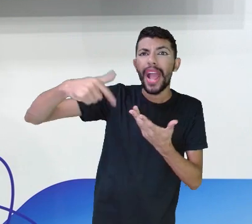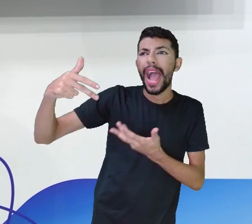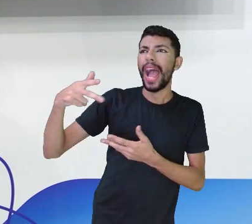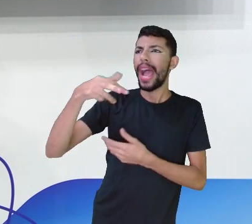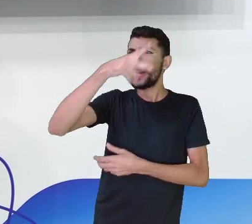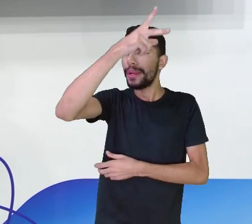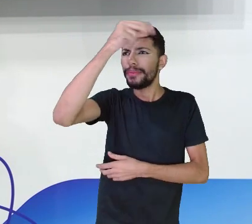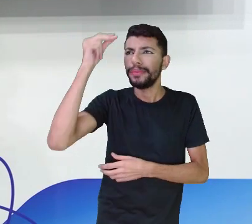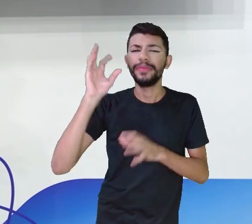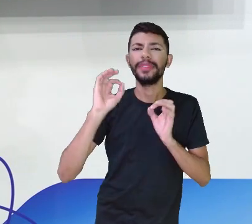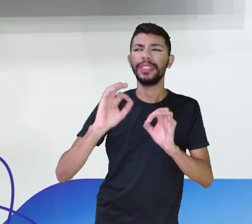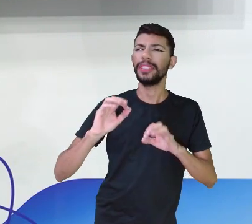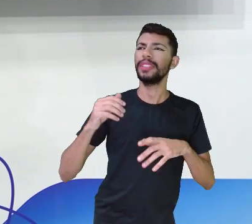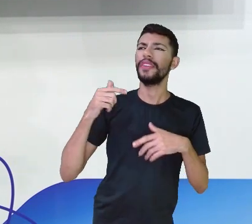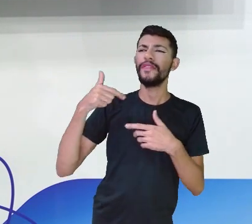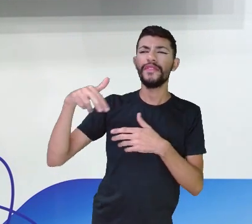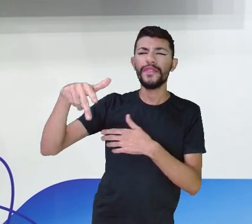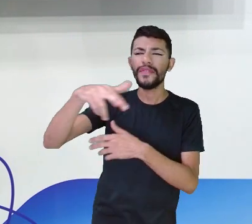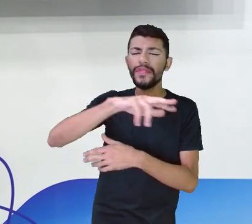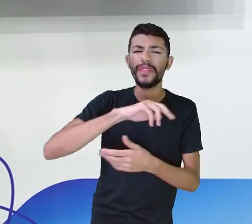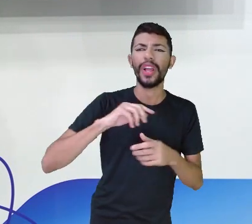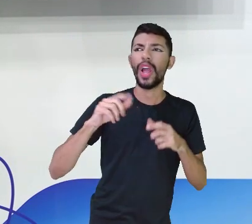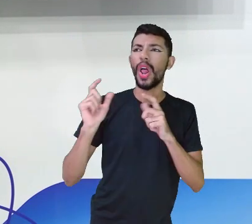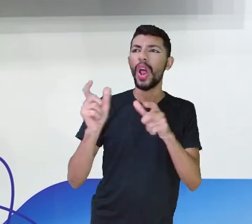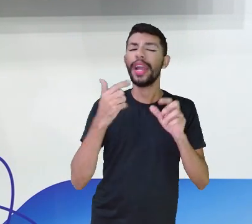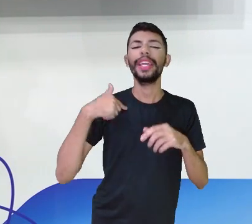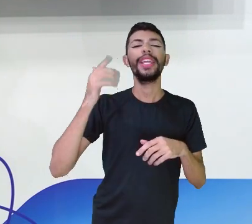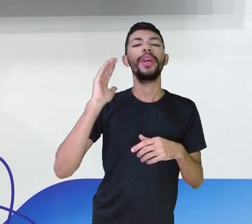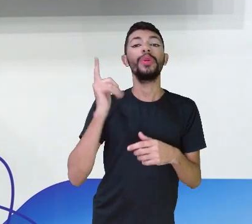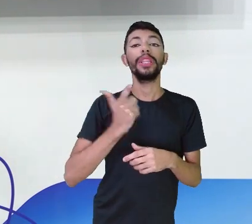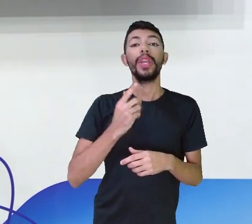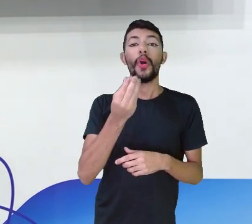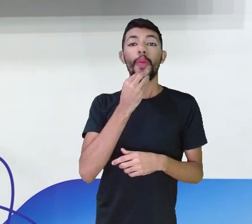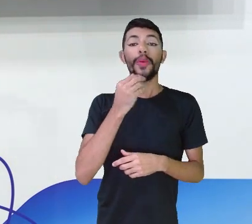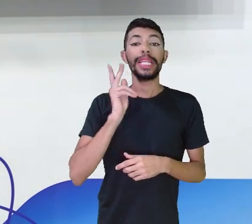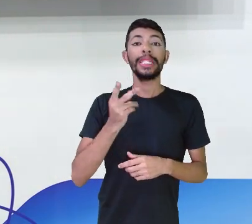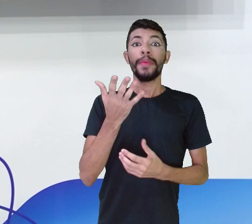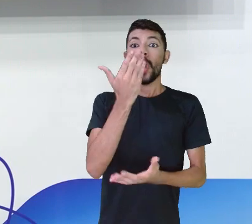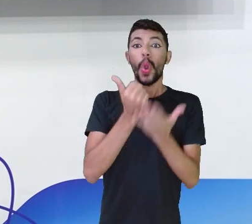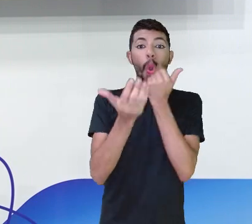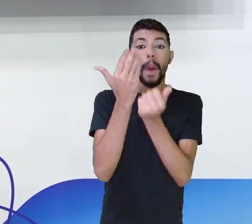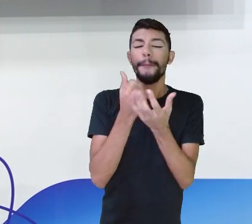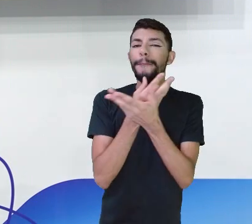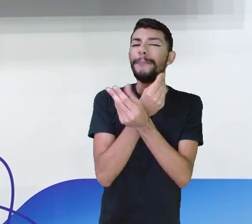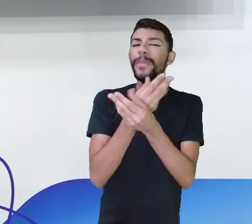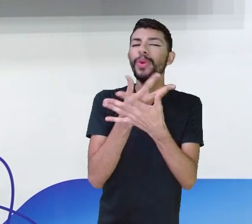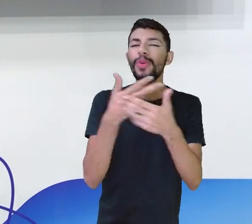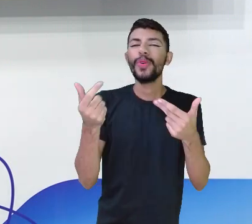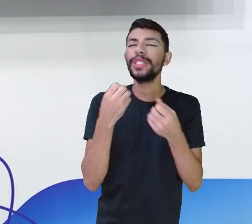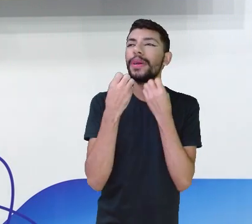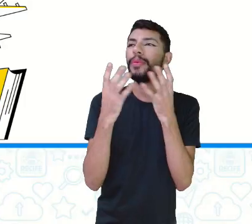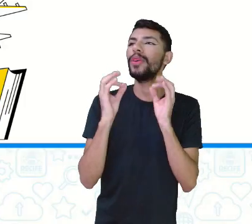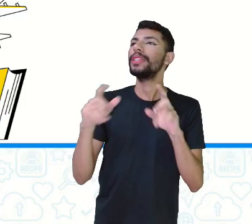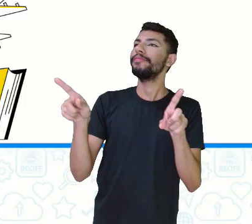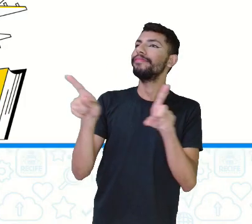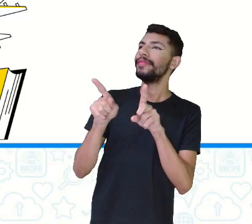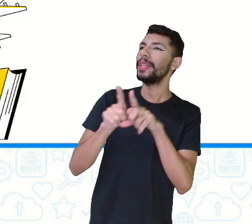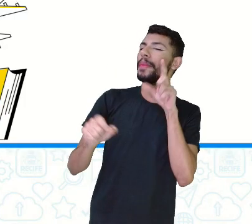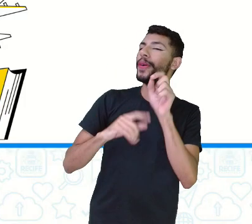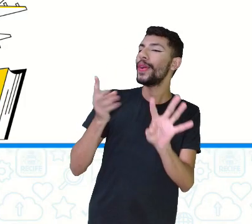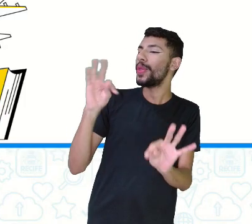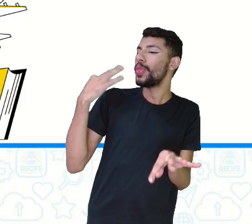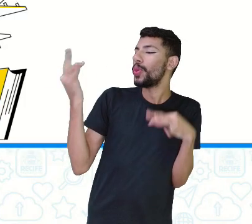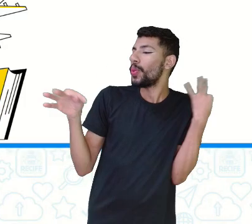vou, eu tenho a oportunidade de comer muita coisa boa. Aí a gente pode falar de turismo também,